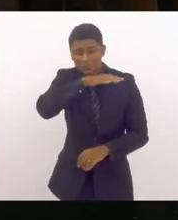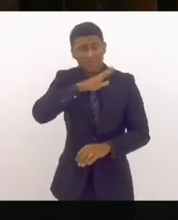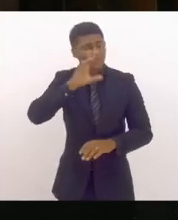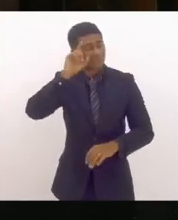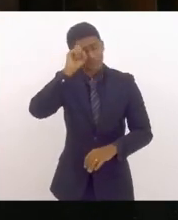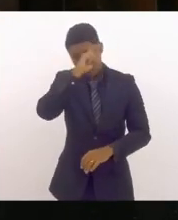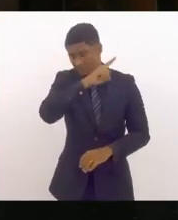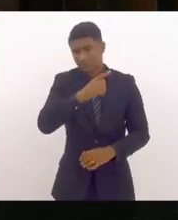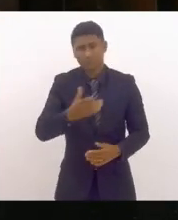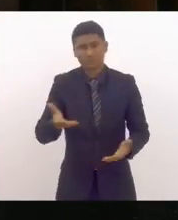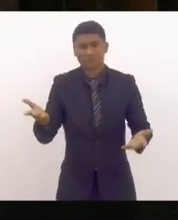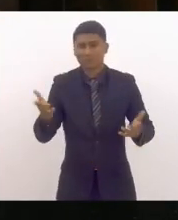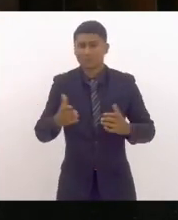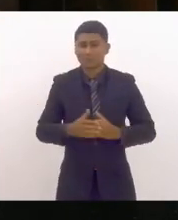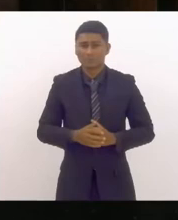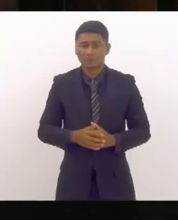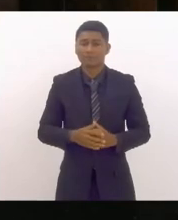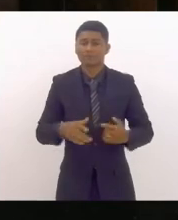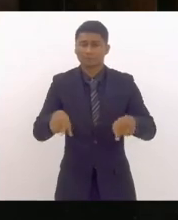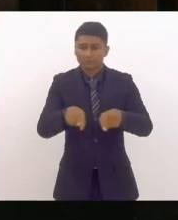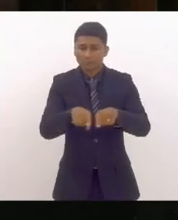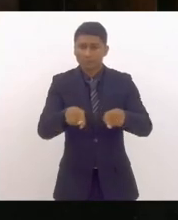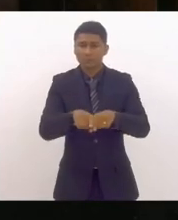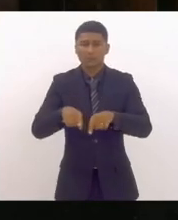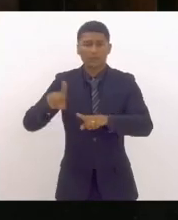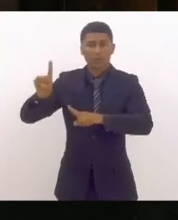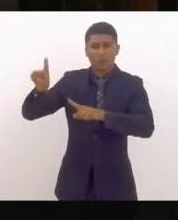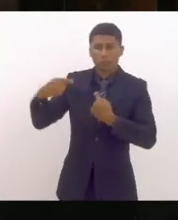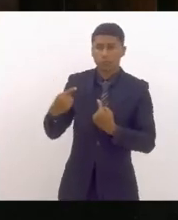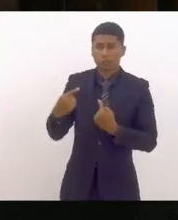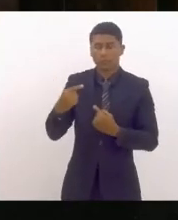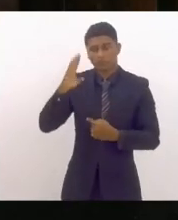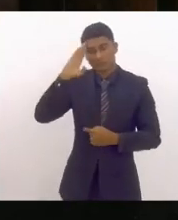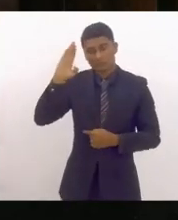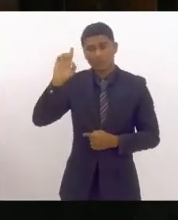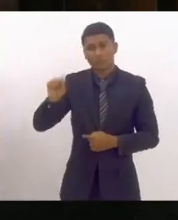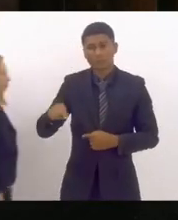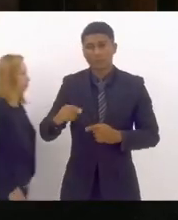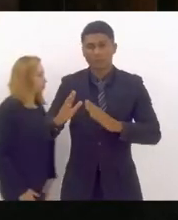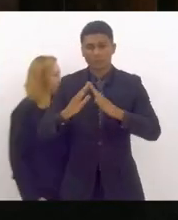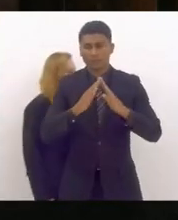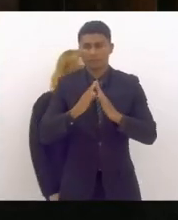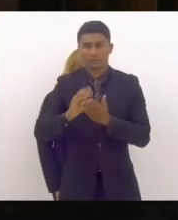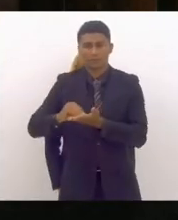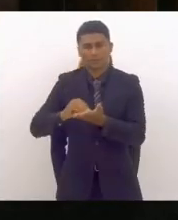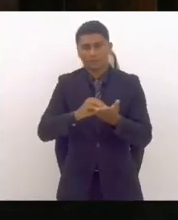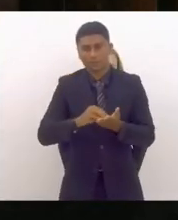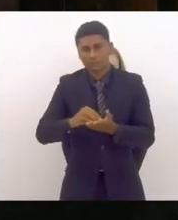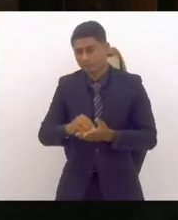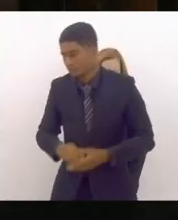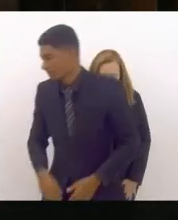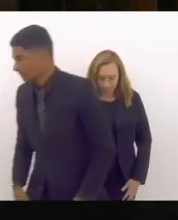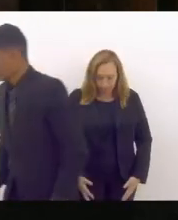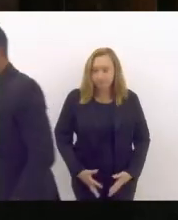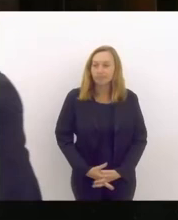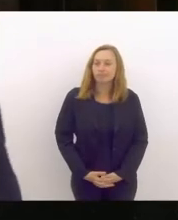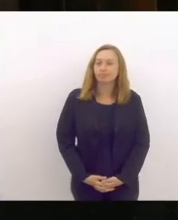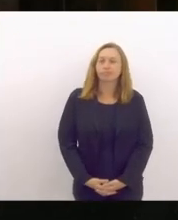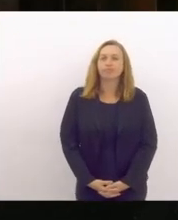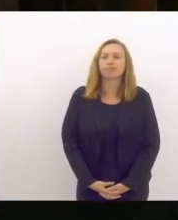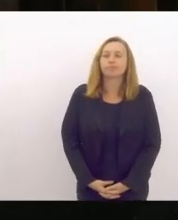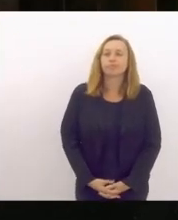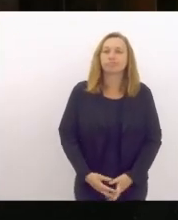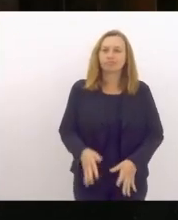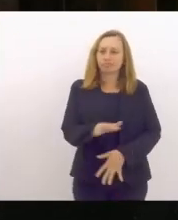simples nosso inimigo comum é a falta de habitação habitável e a situação